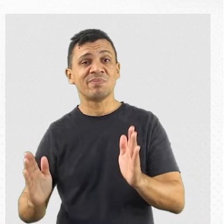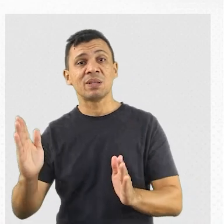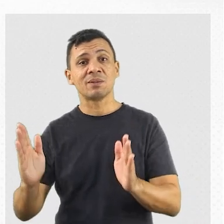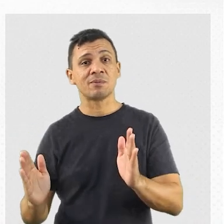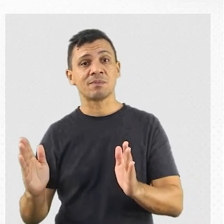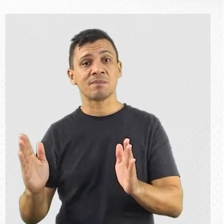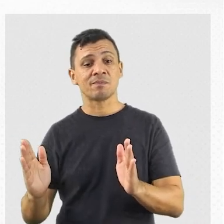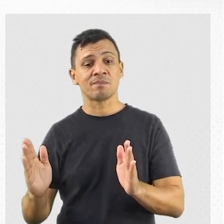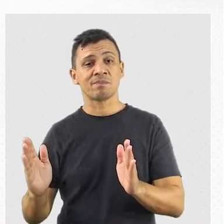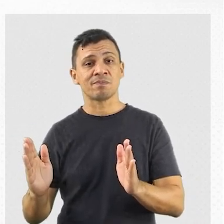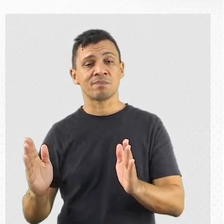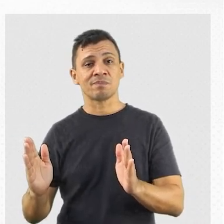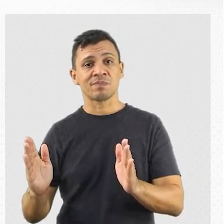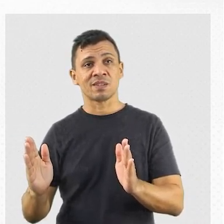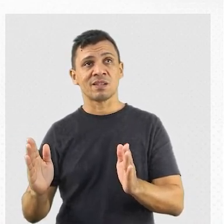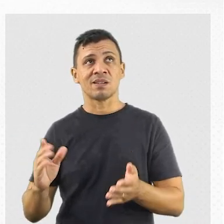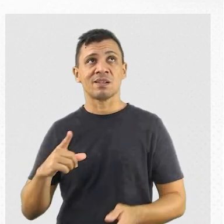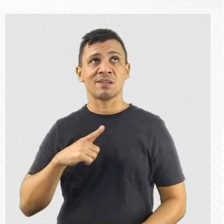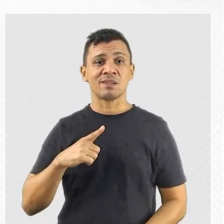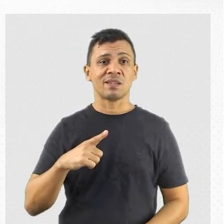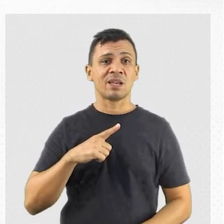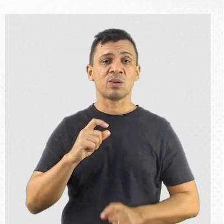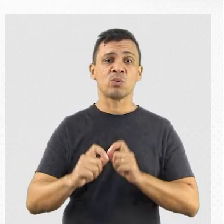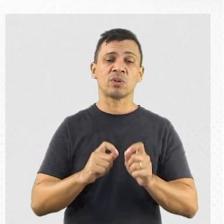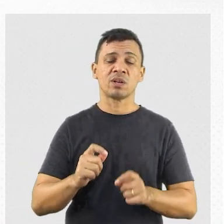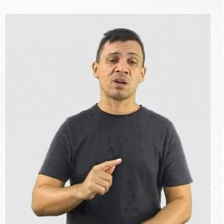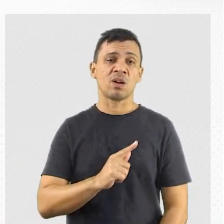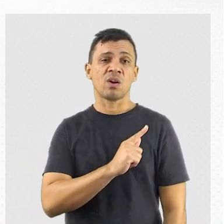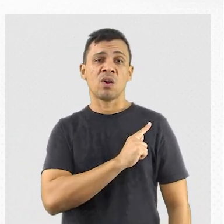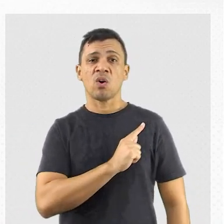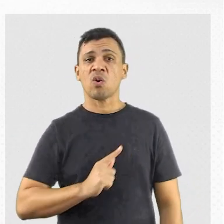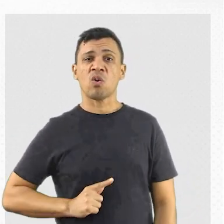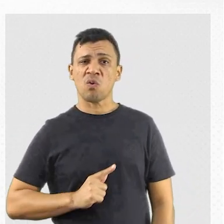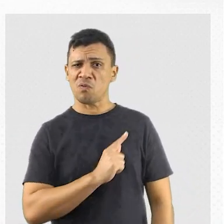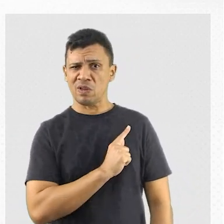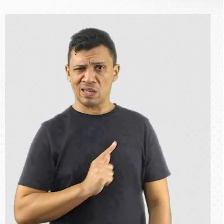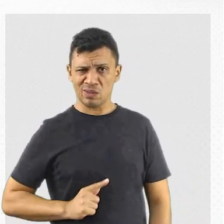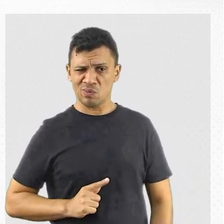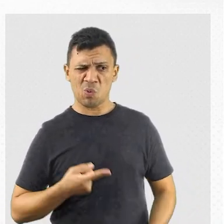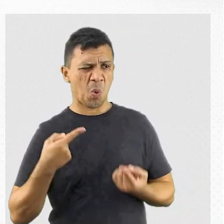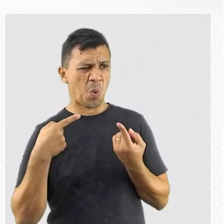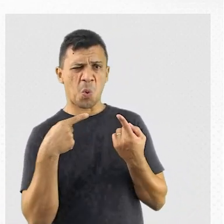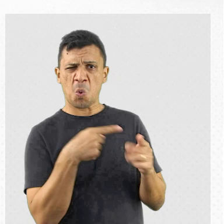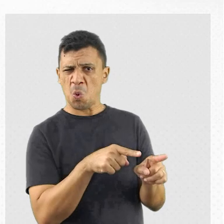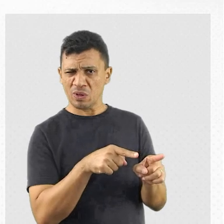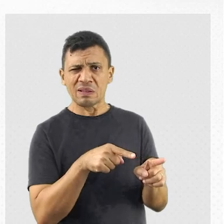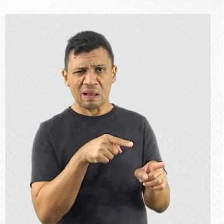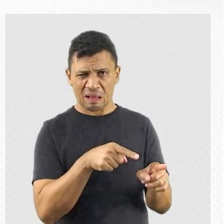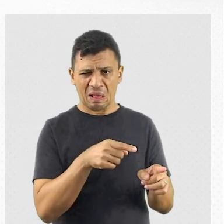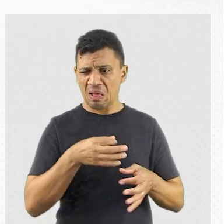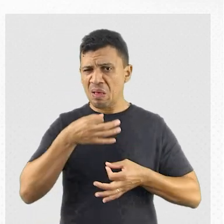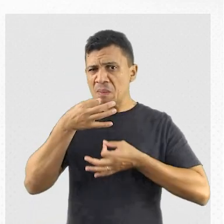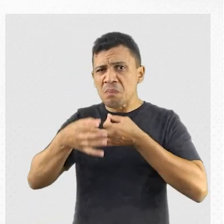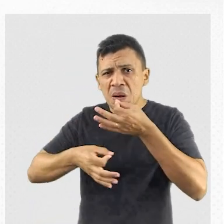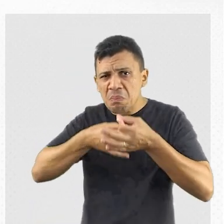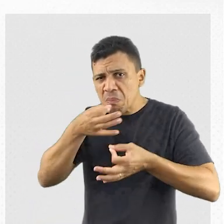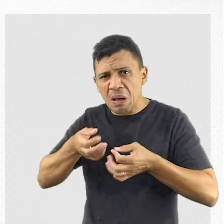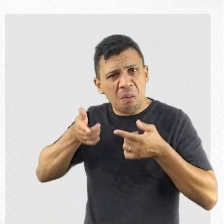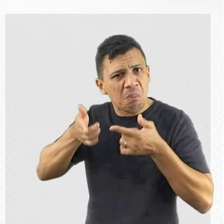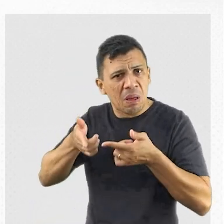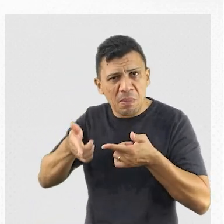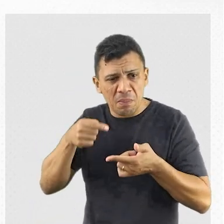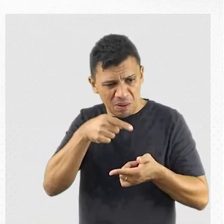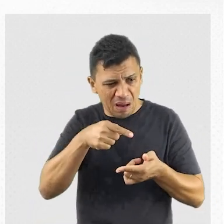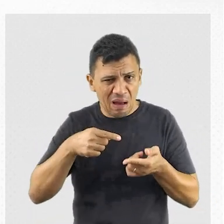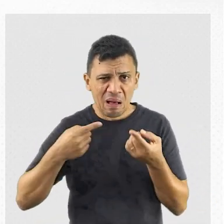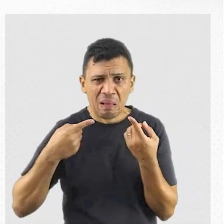regras sociais que são exteriores a nós e que se impõem sobre as nossas vidas, Durkheim também está deixando claro que a